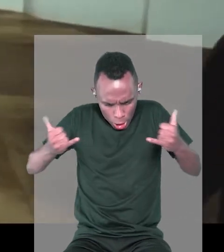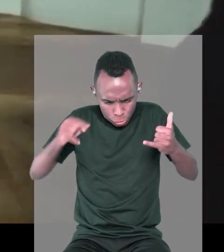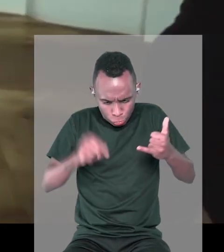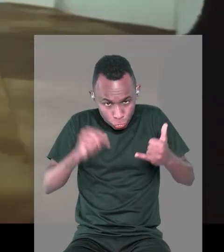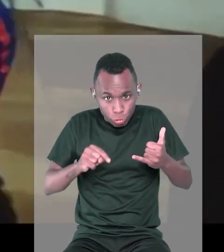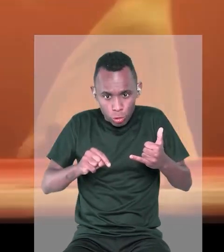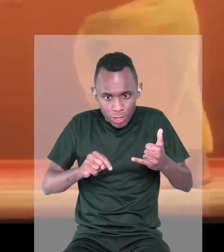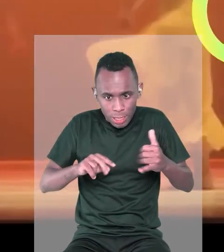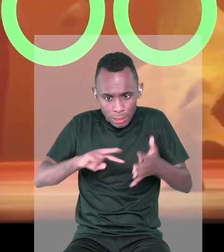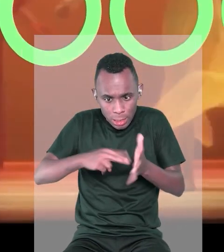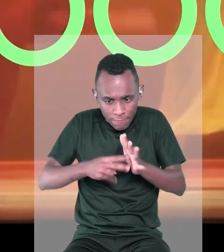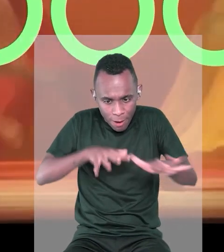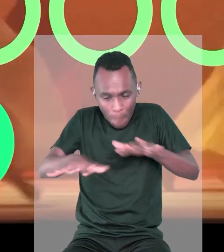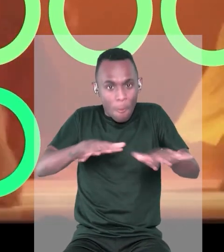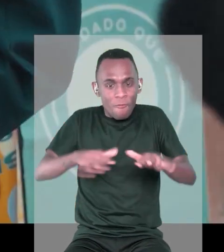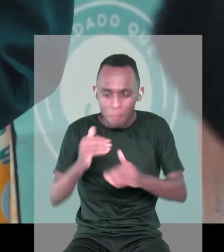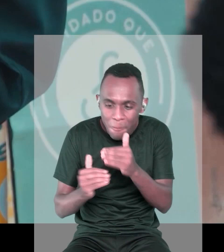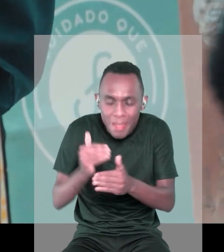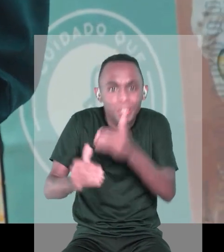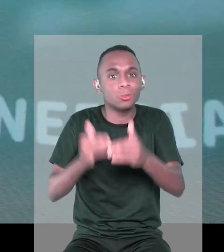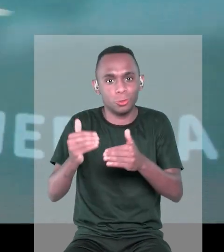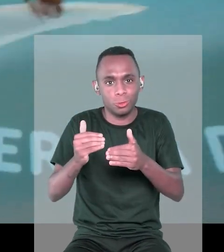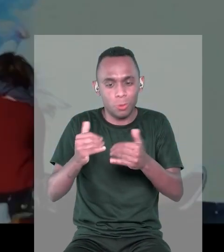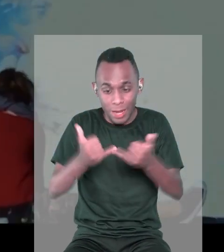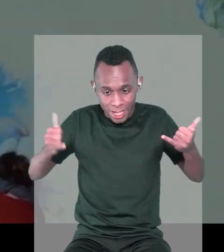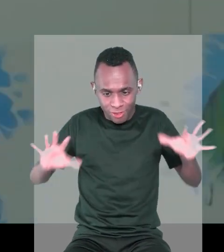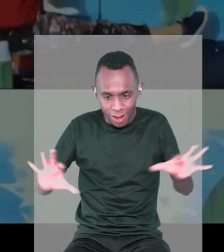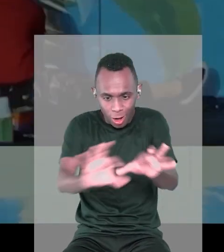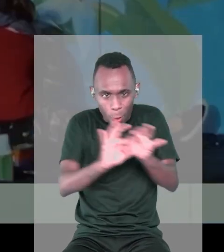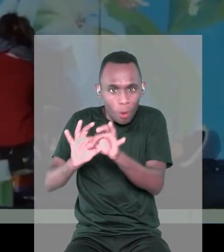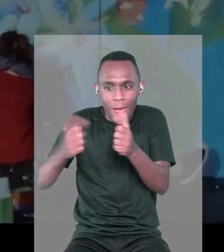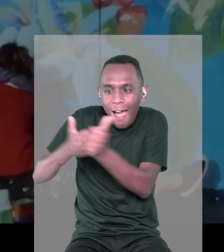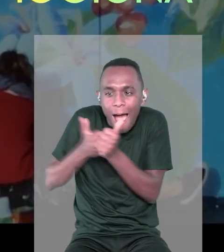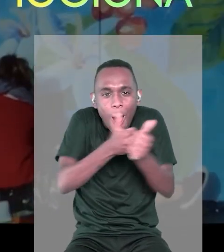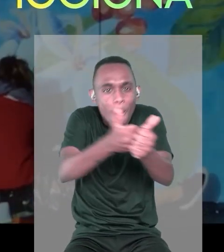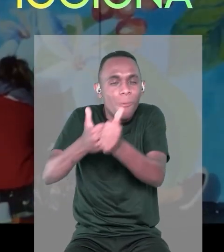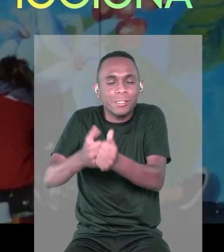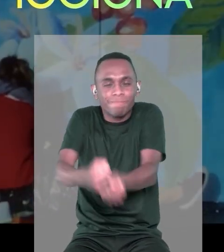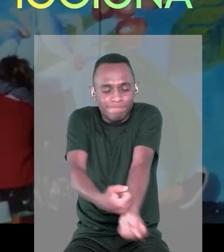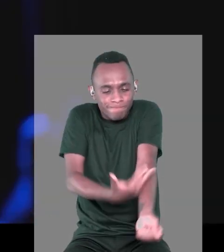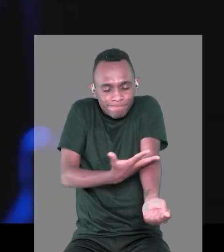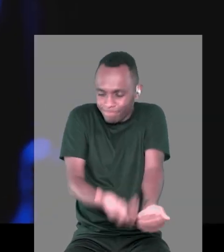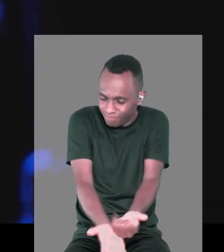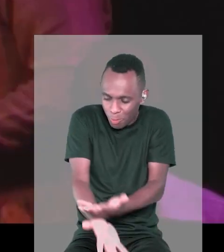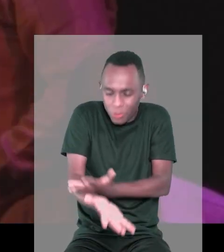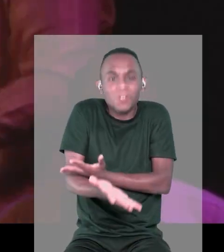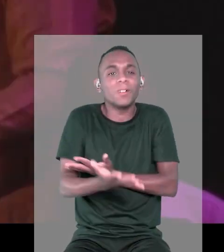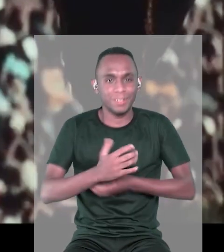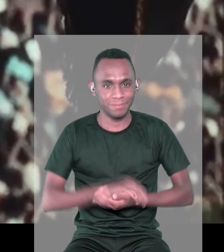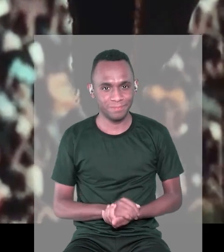energia que gera movimento, energia que conecta, aproxima, emociona,